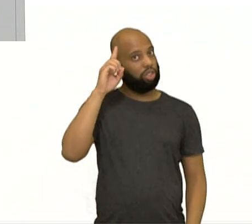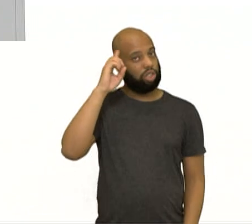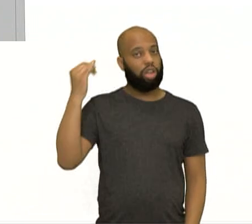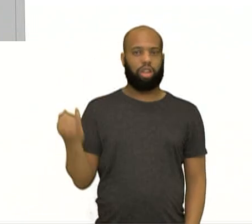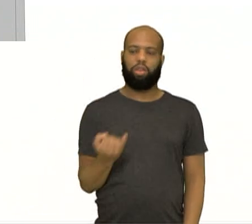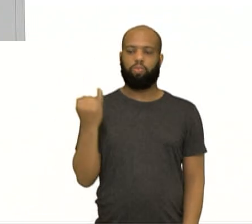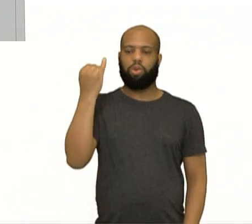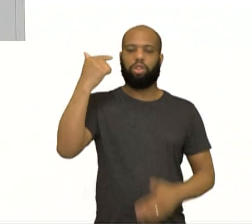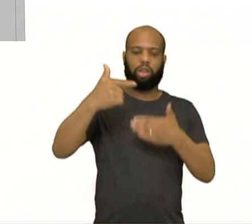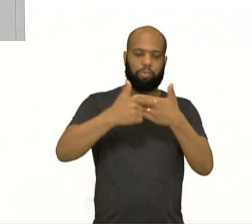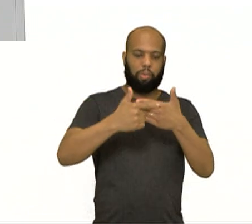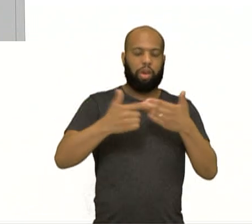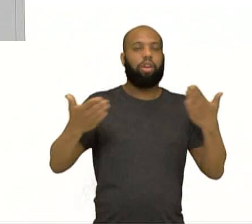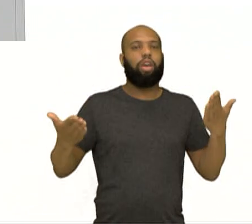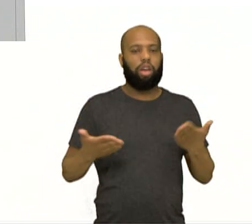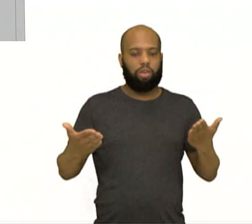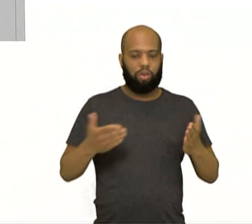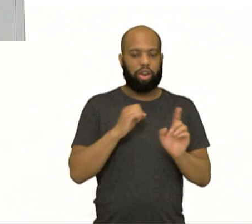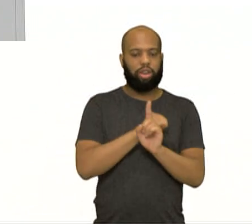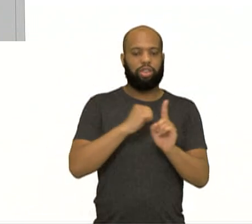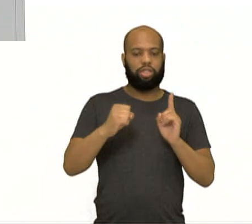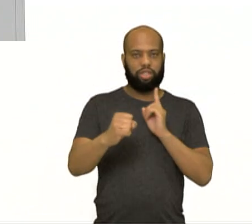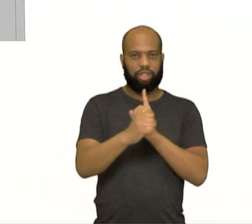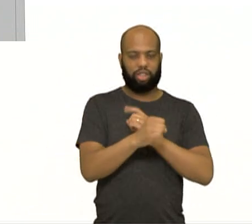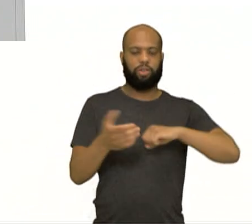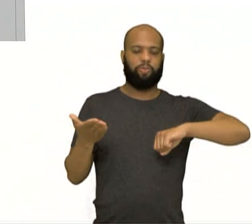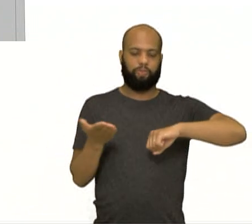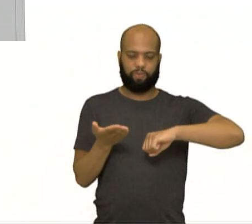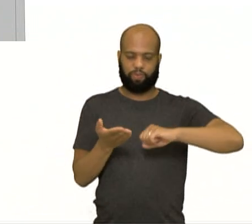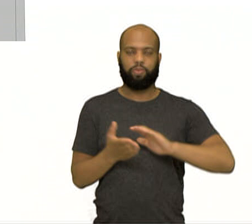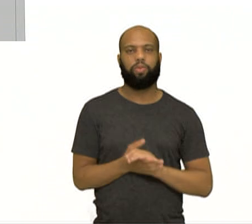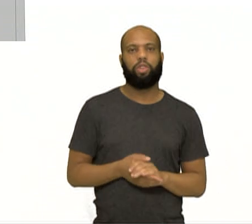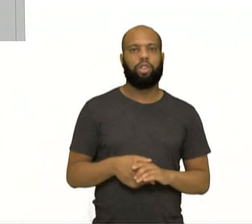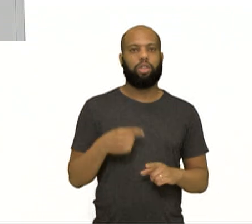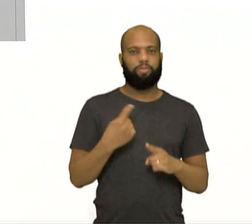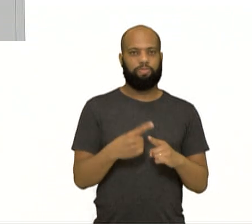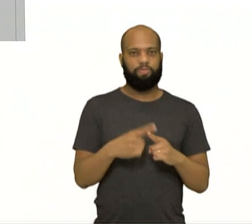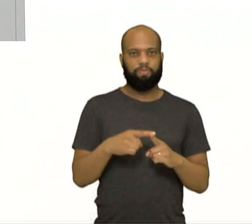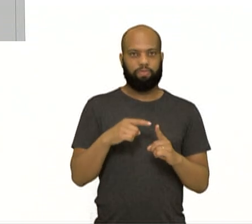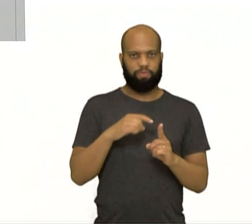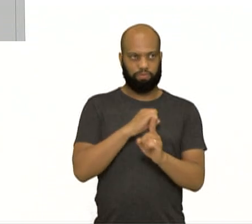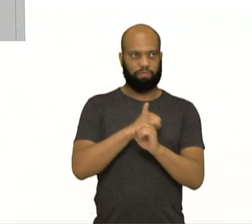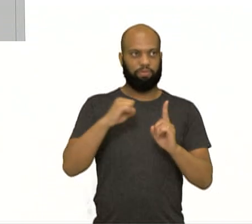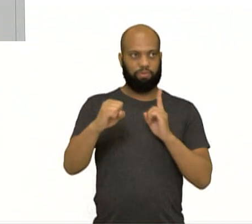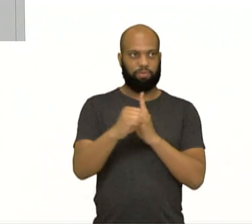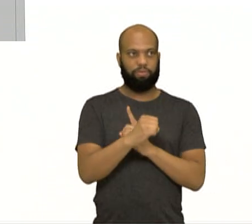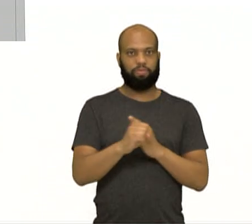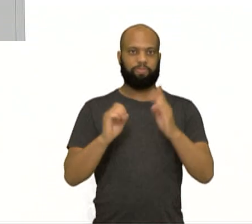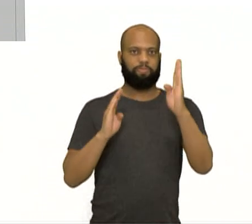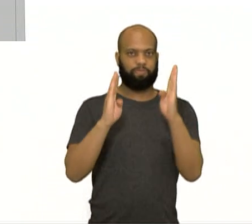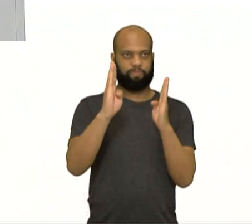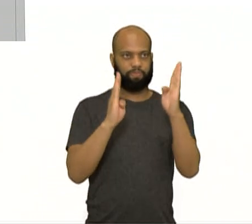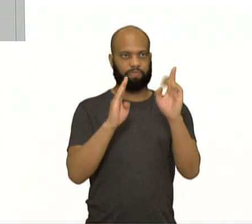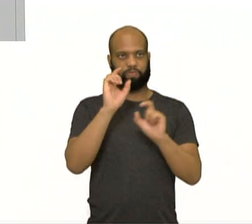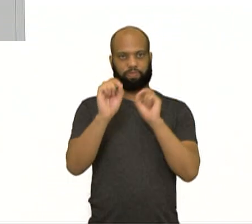sociedade contemporânea. A nossa sociedade, talvez já tenha ouvido falar, nós estamos na era